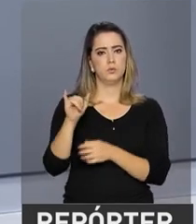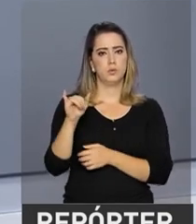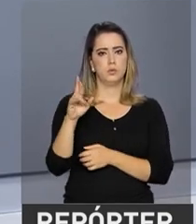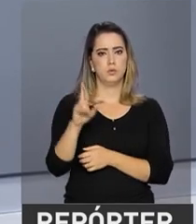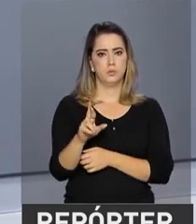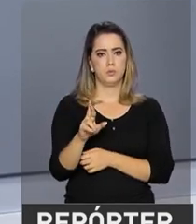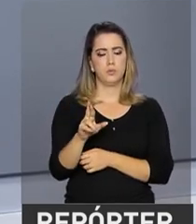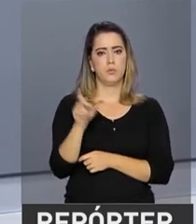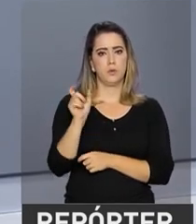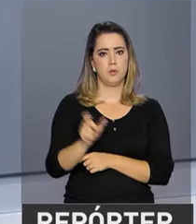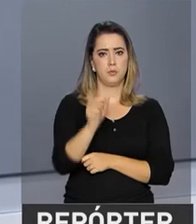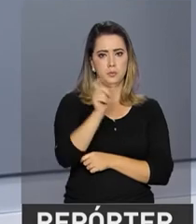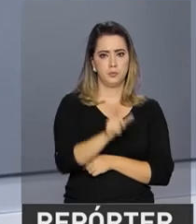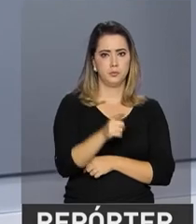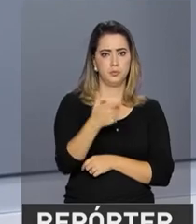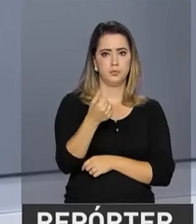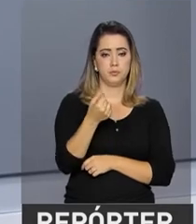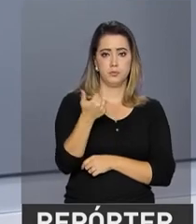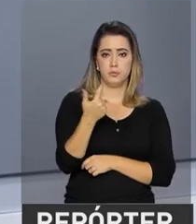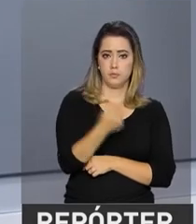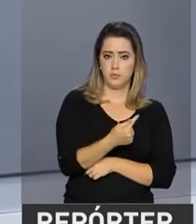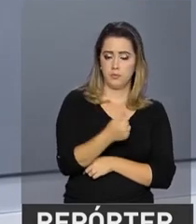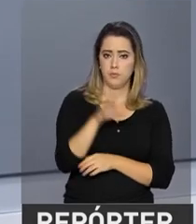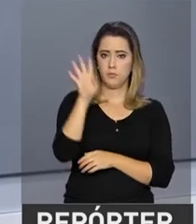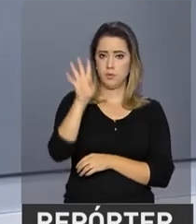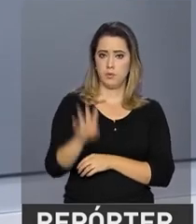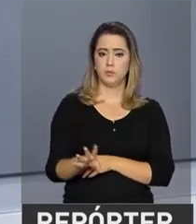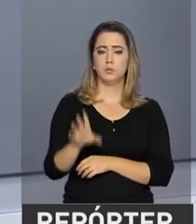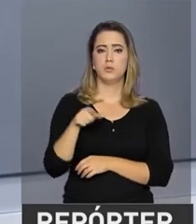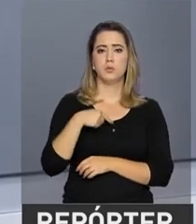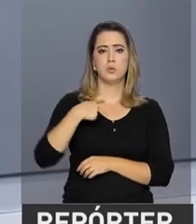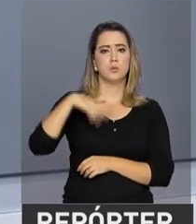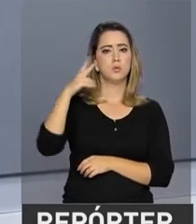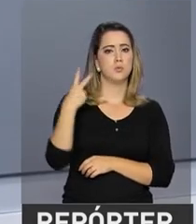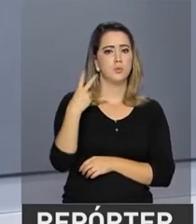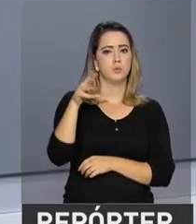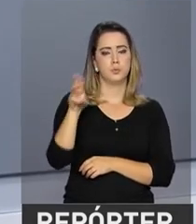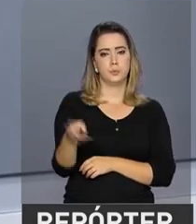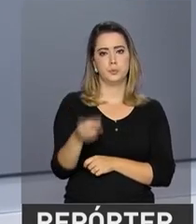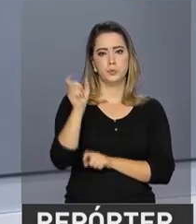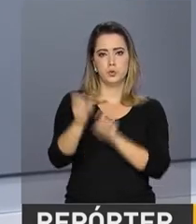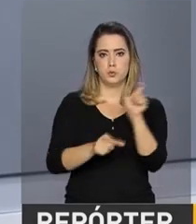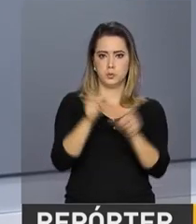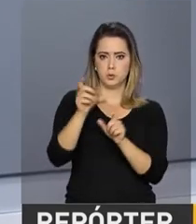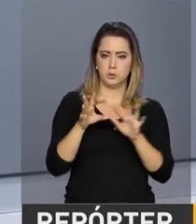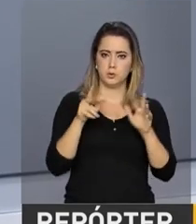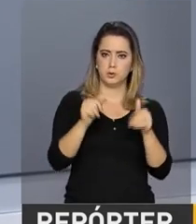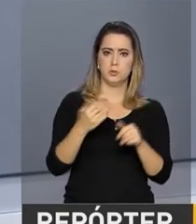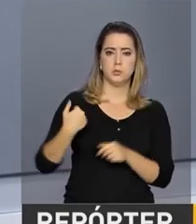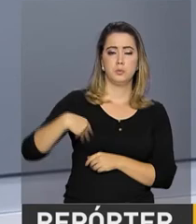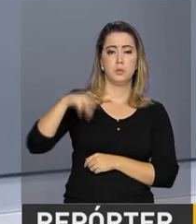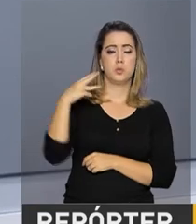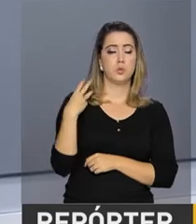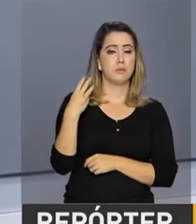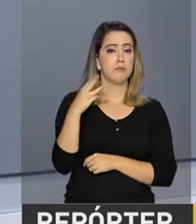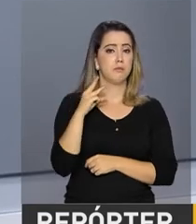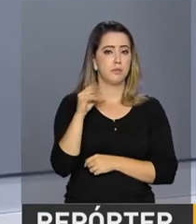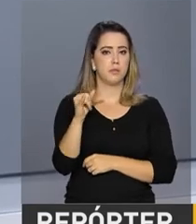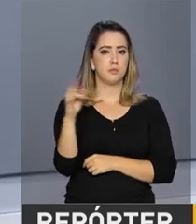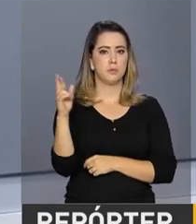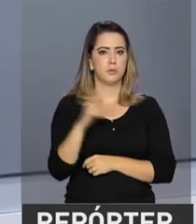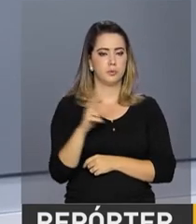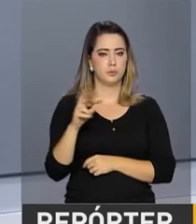de renda pessoa física de 2017 a lista contempla mais de 2 milhões de contribuintes totalizando cerca 3